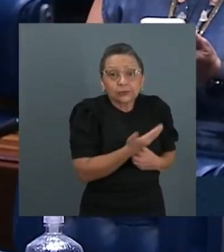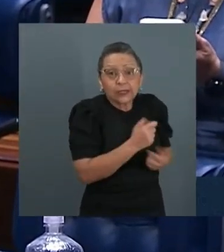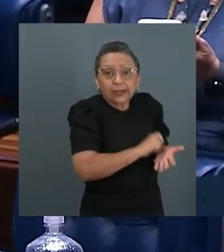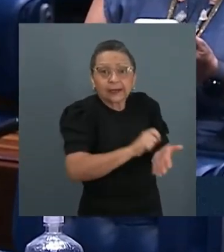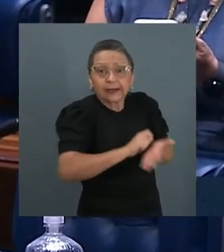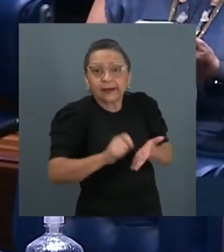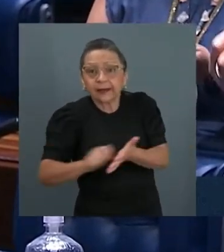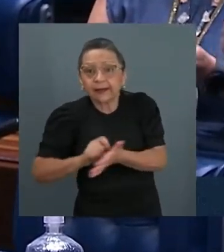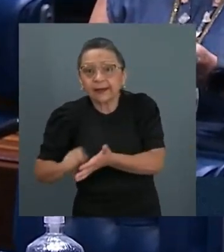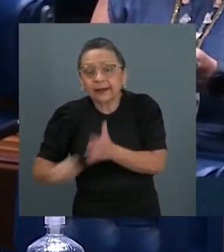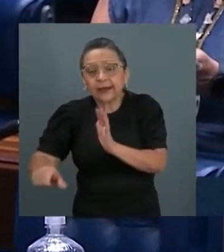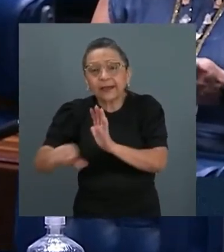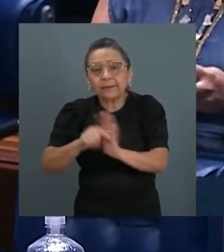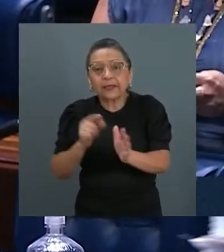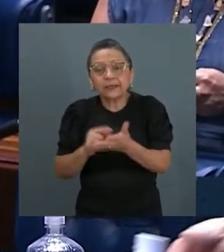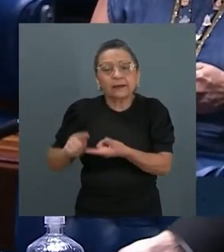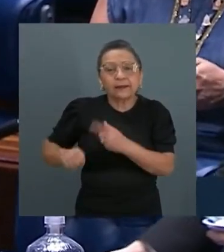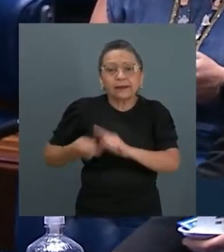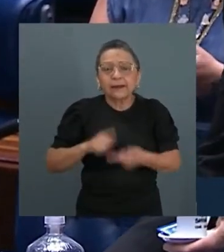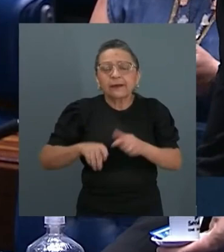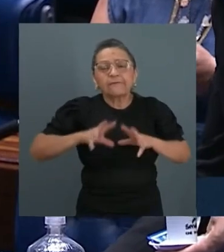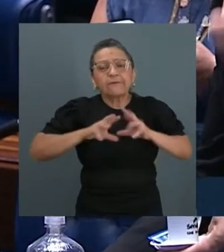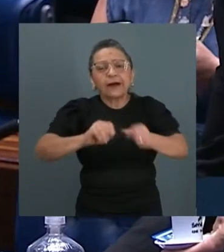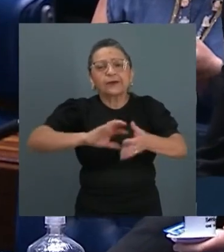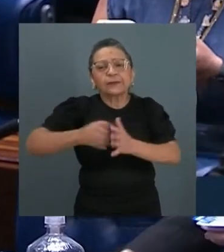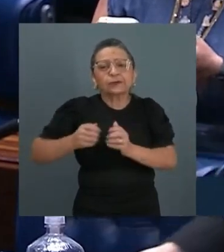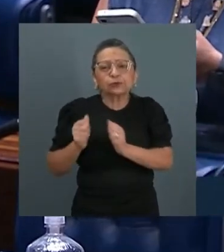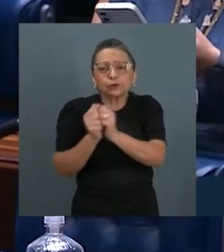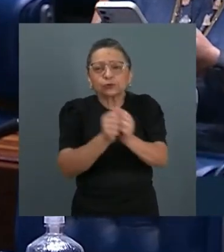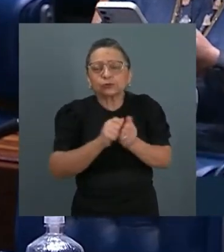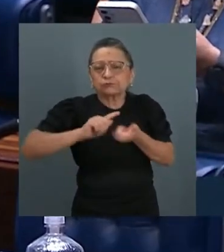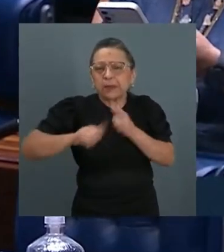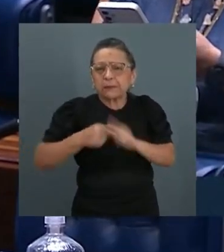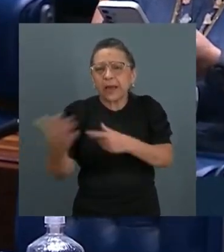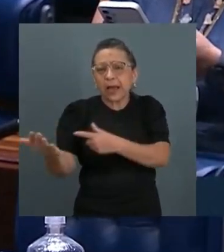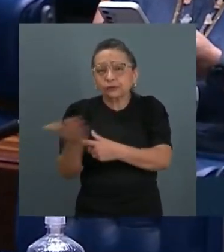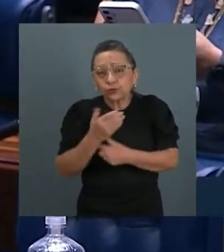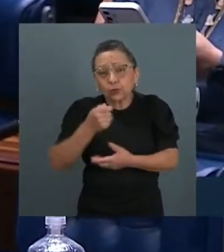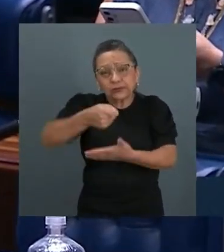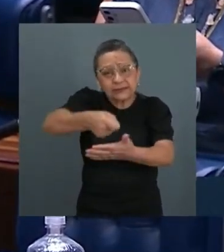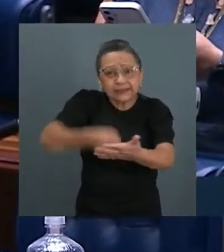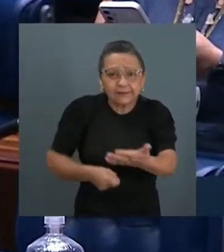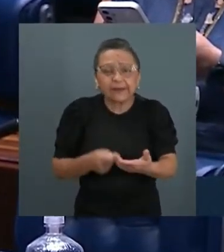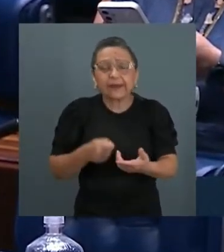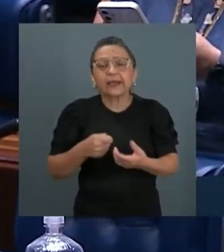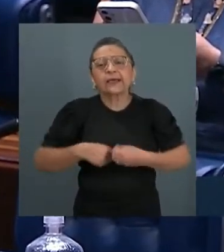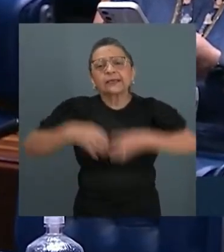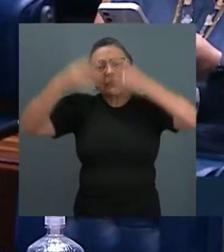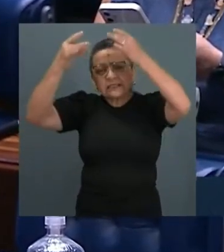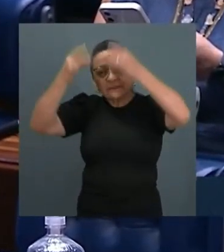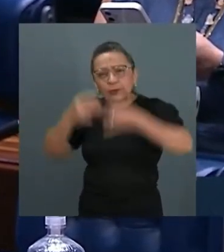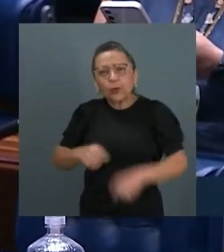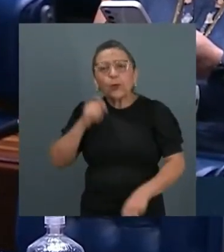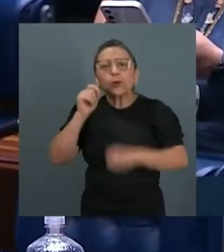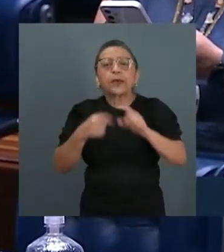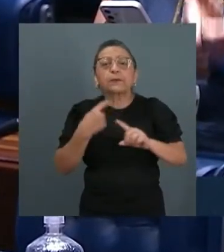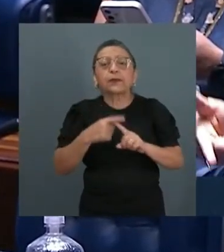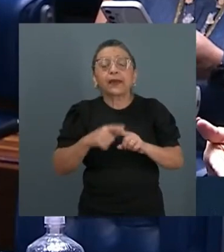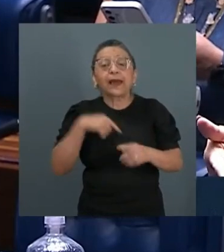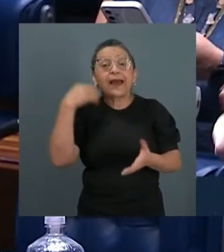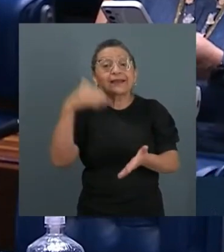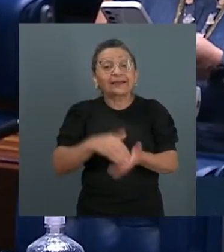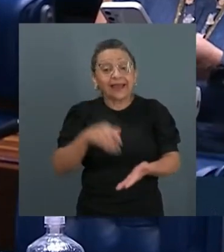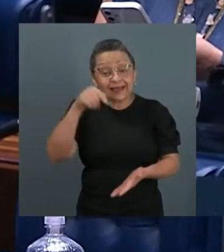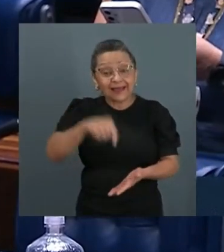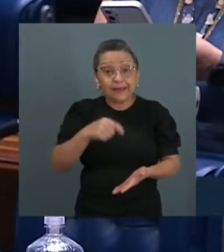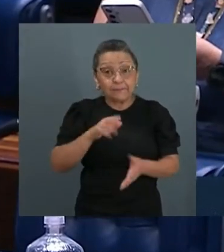escrever a emenda, uma junção de vários partidos, nos ajudou a fazer a redação, nos explicou, porque até o projeto